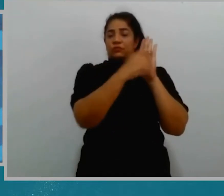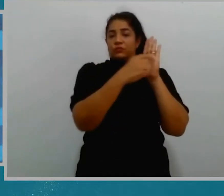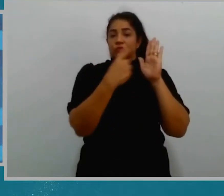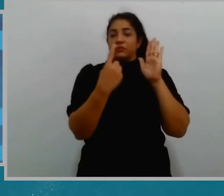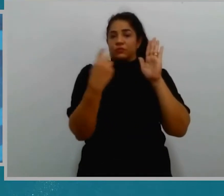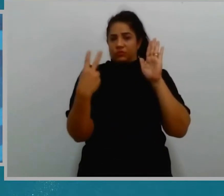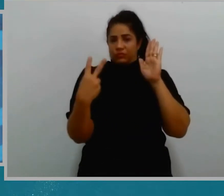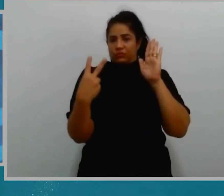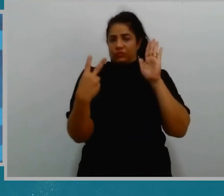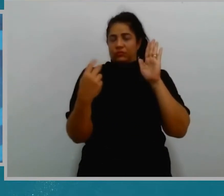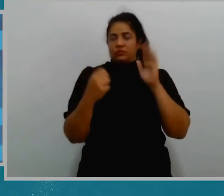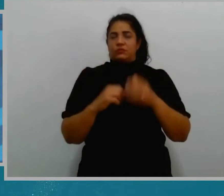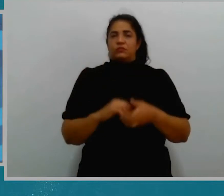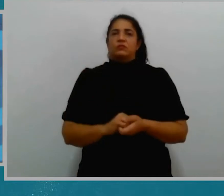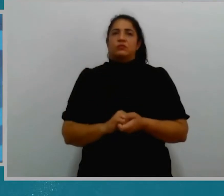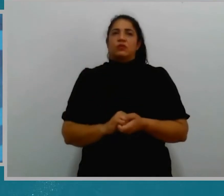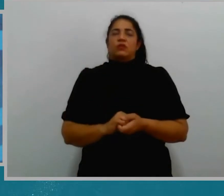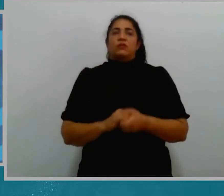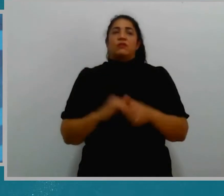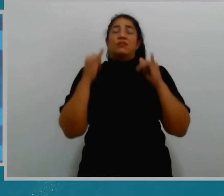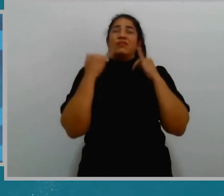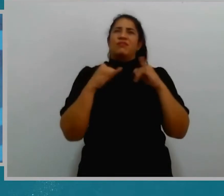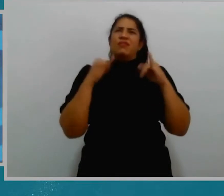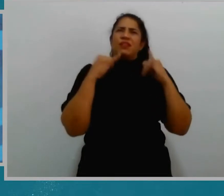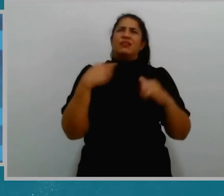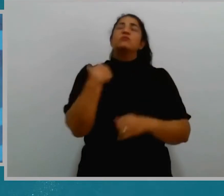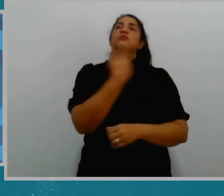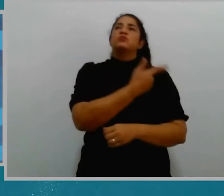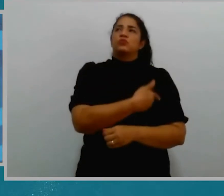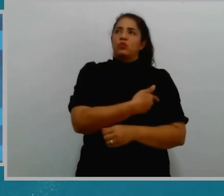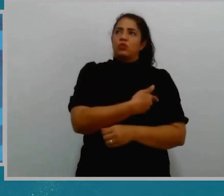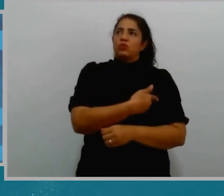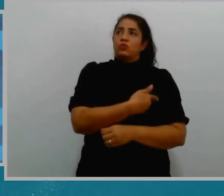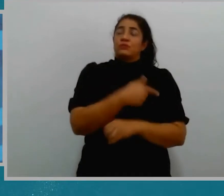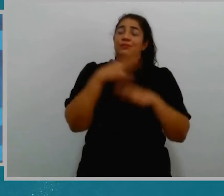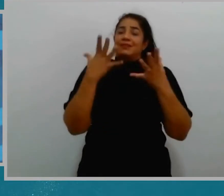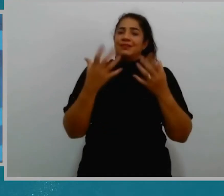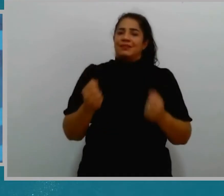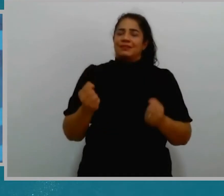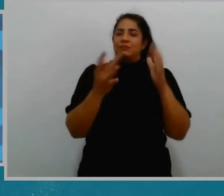falando de nós que nascemos de Deus. Eu vou tomar como emprestado